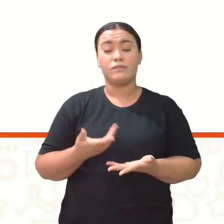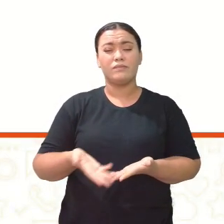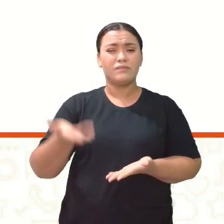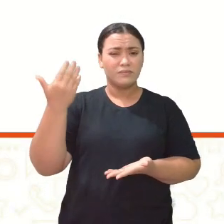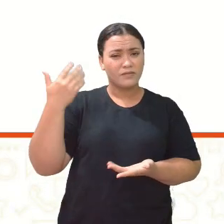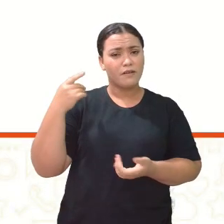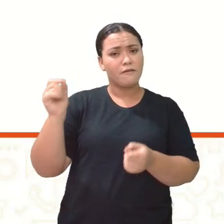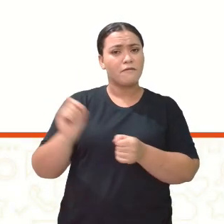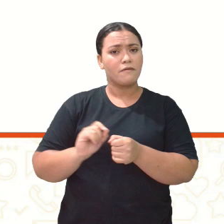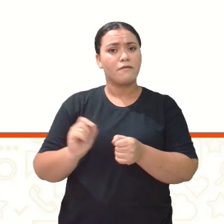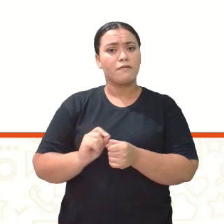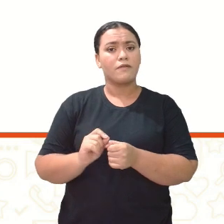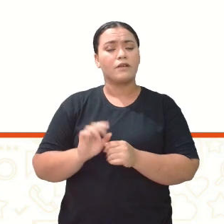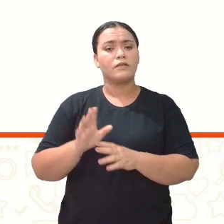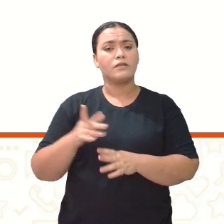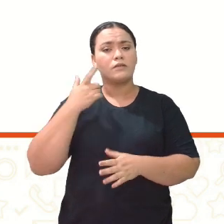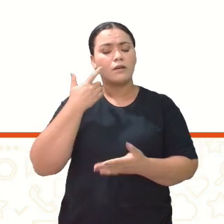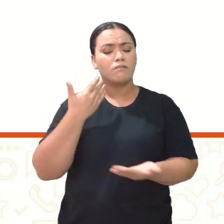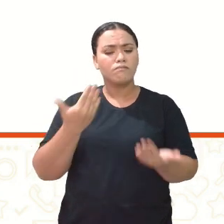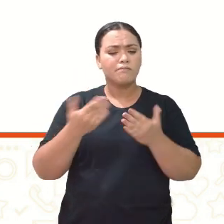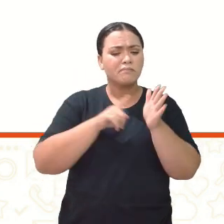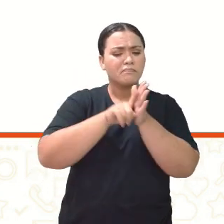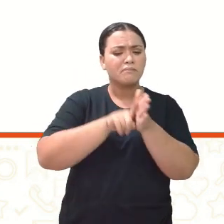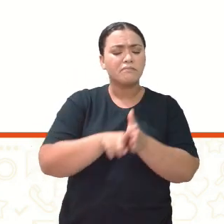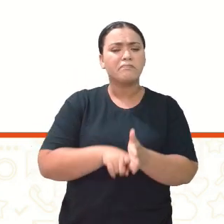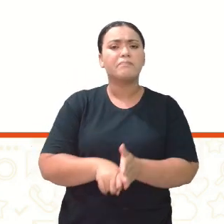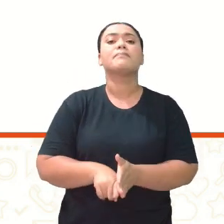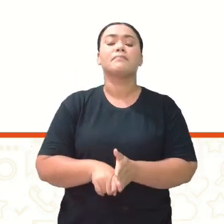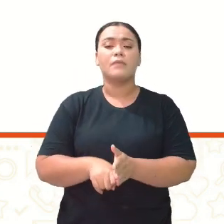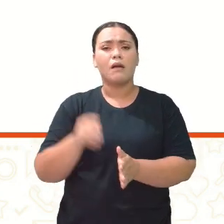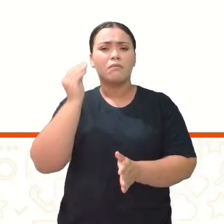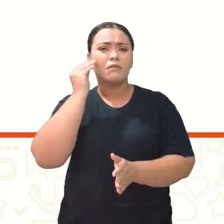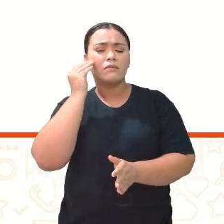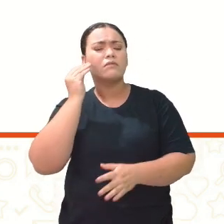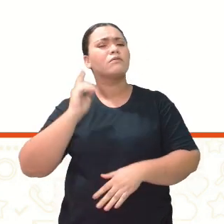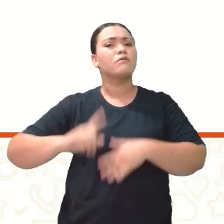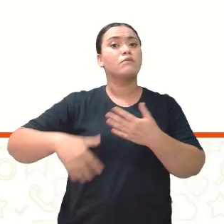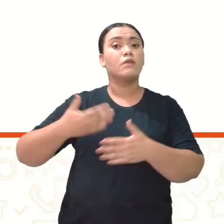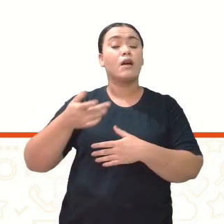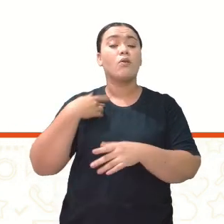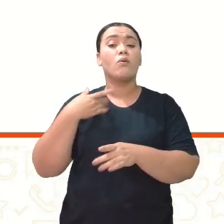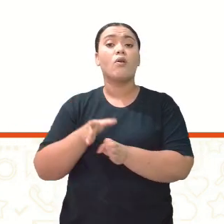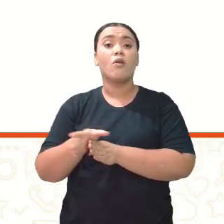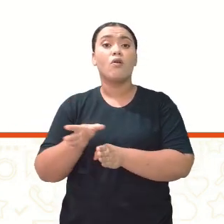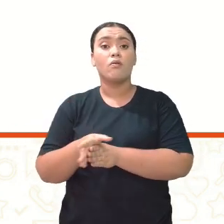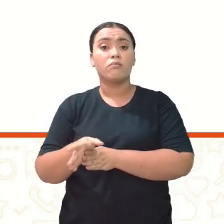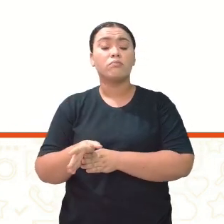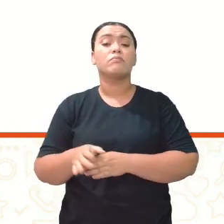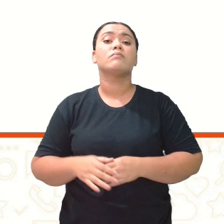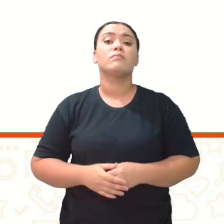naquela ocasião esse pareamento dos dados, foi verificado isso e foi orientado